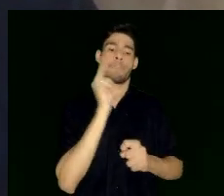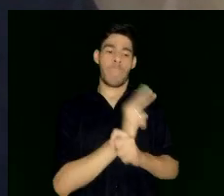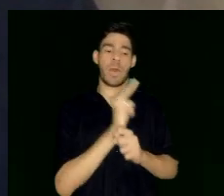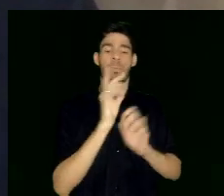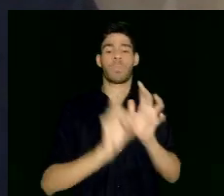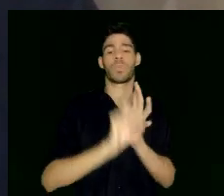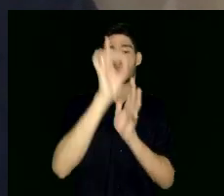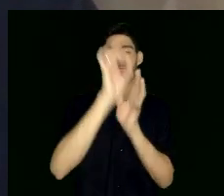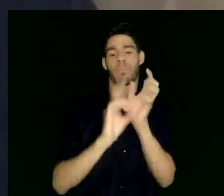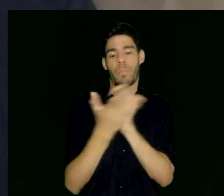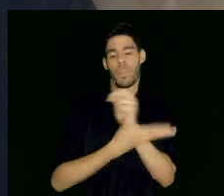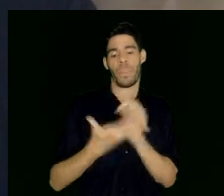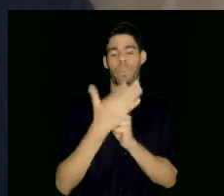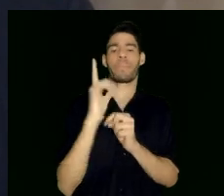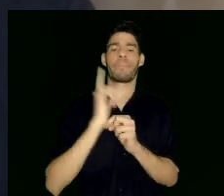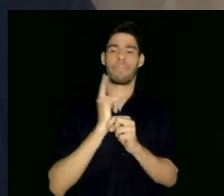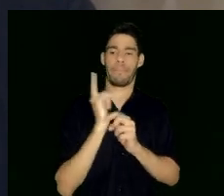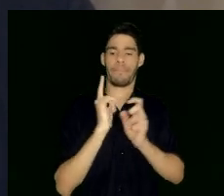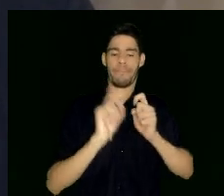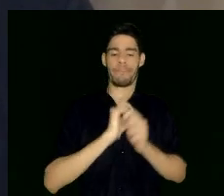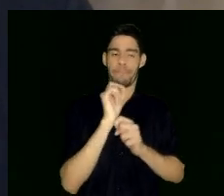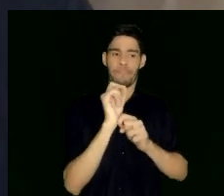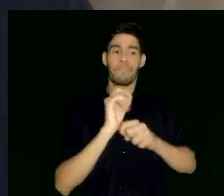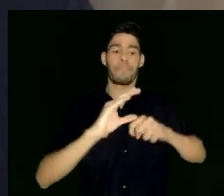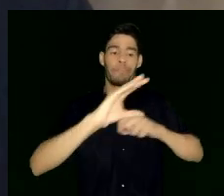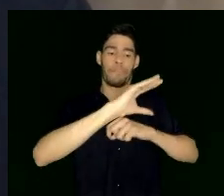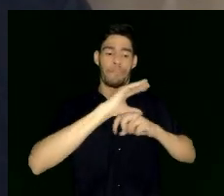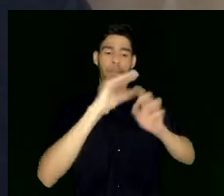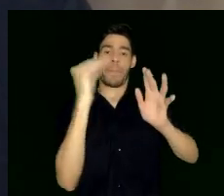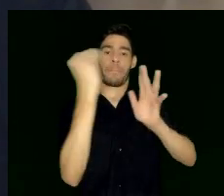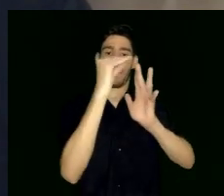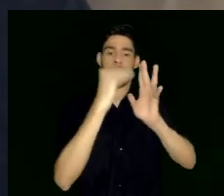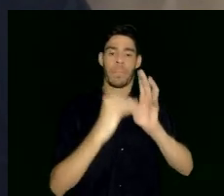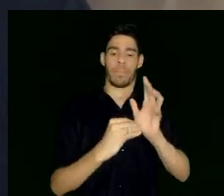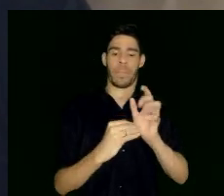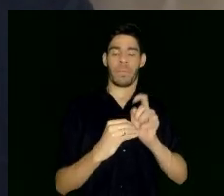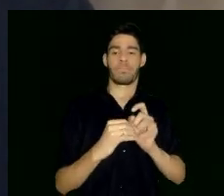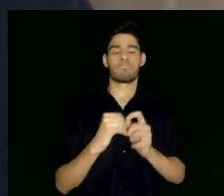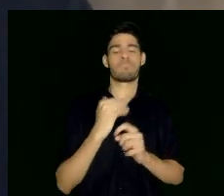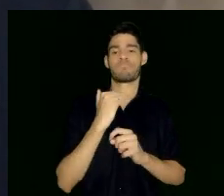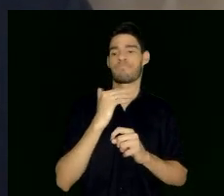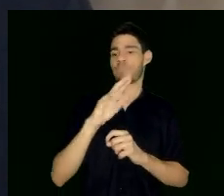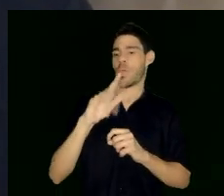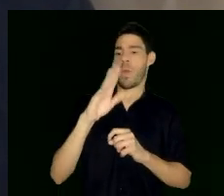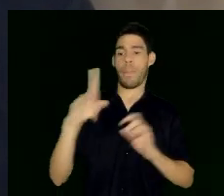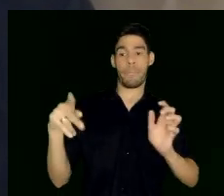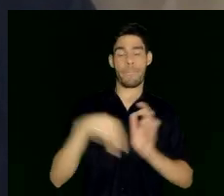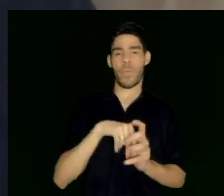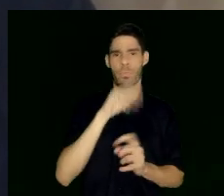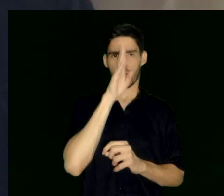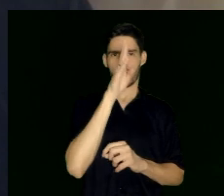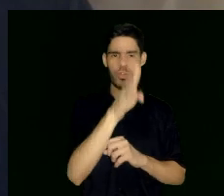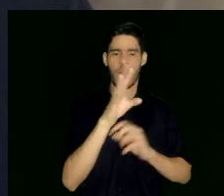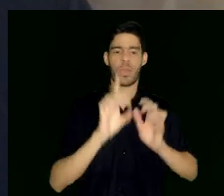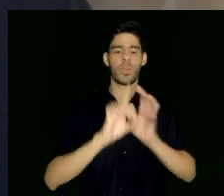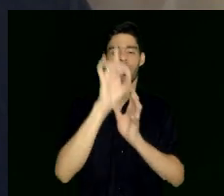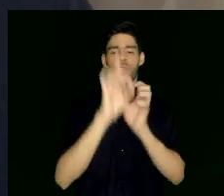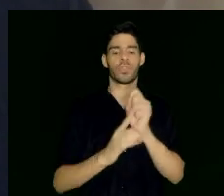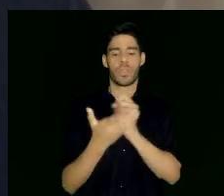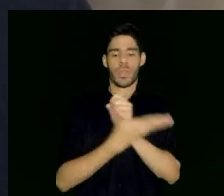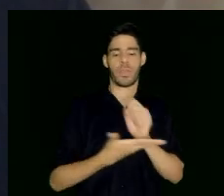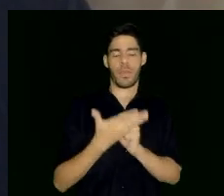para a proteção de direitos fundamentais previstos na Constituição Federal, que não sejam exclusivamente